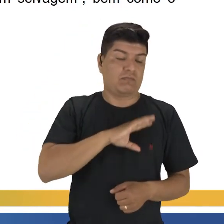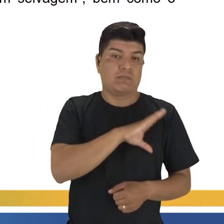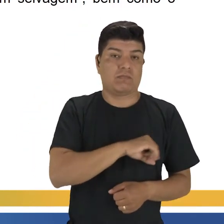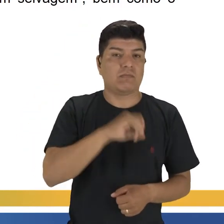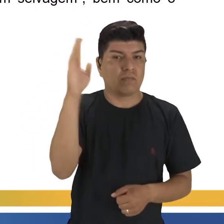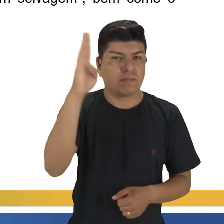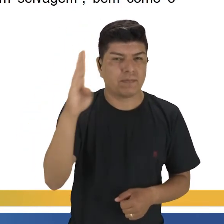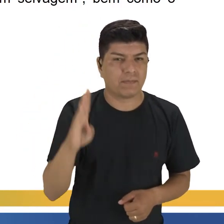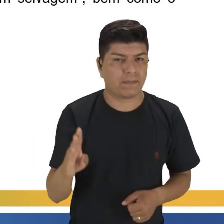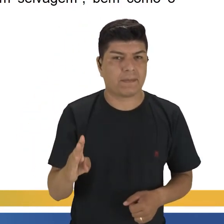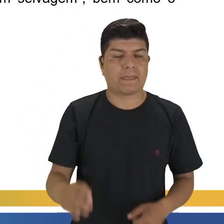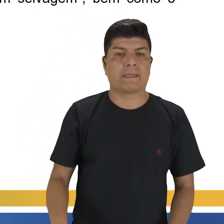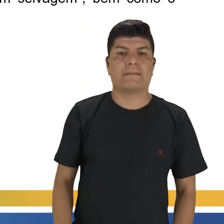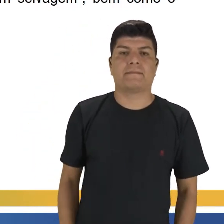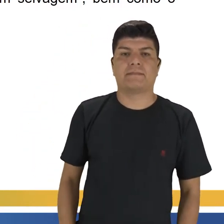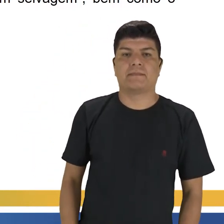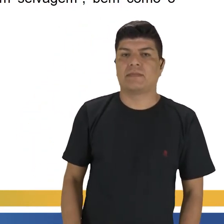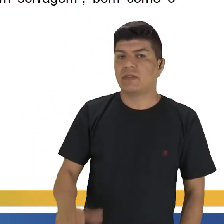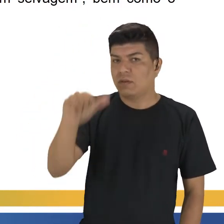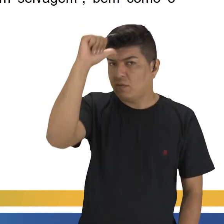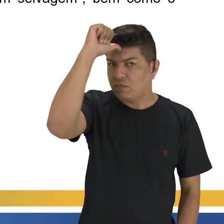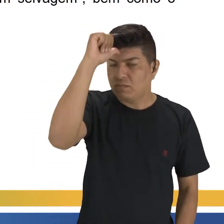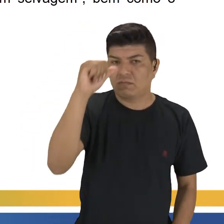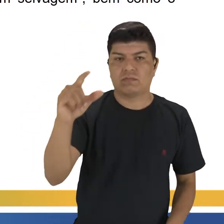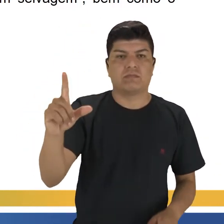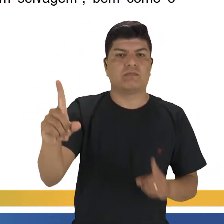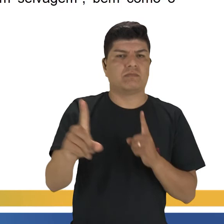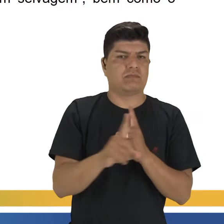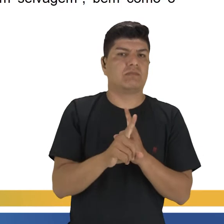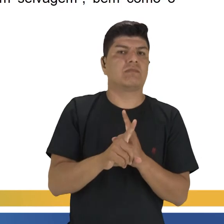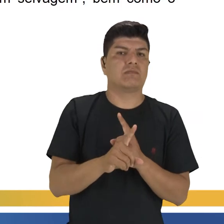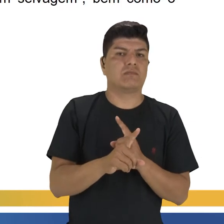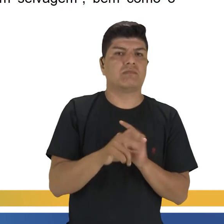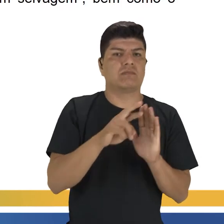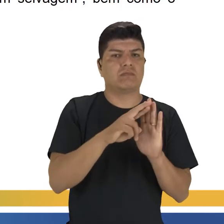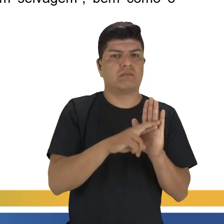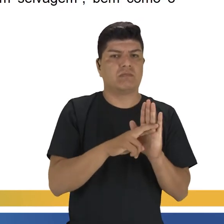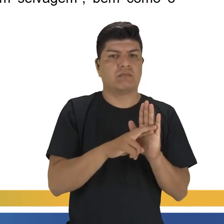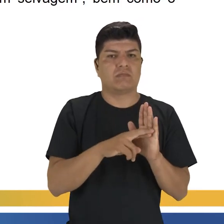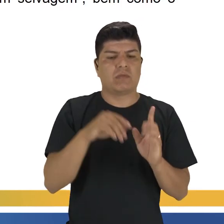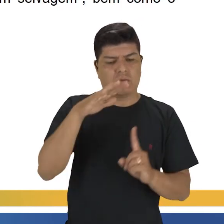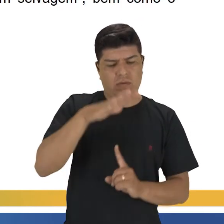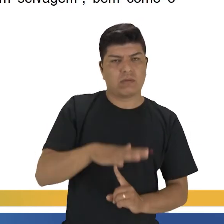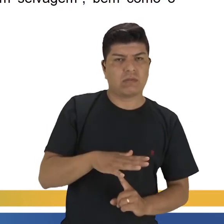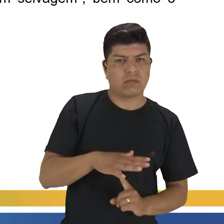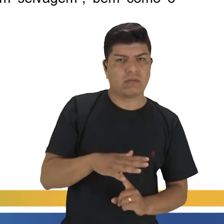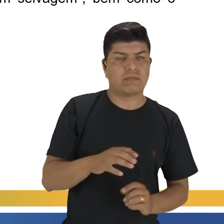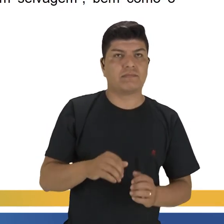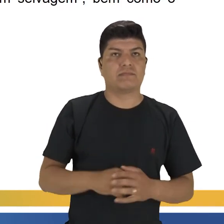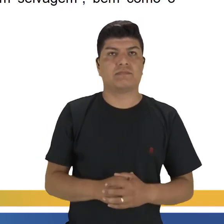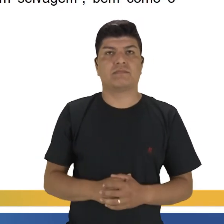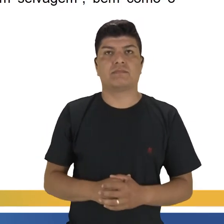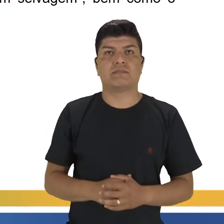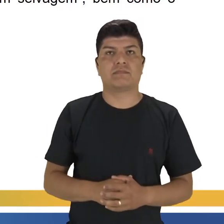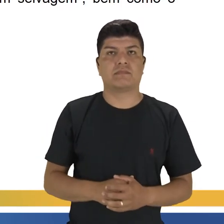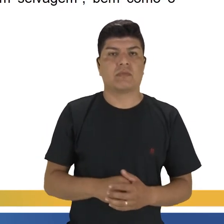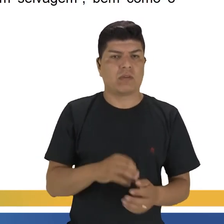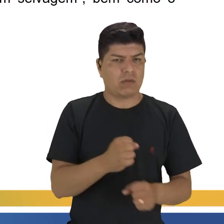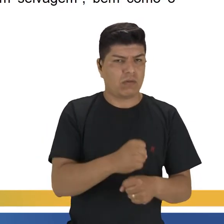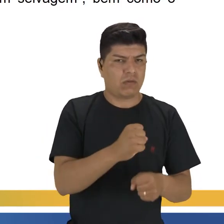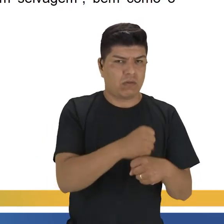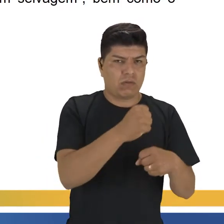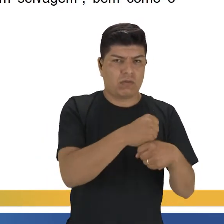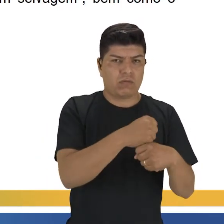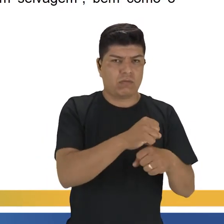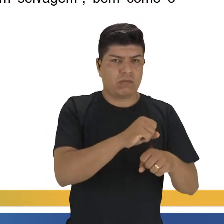brasileiro? No indianismo encontramos elementos como a depressão, o devaneio? Construiu um